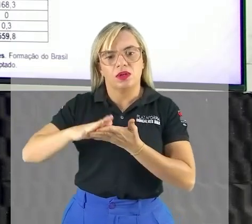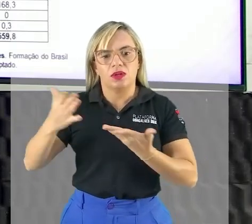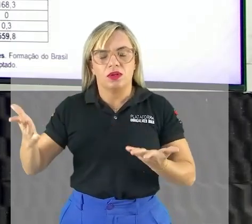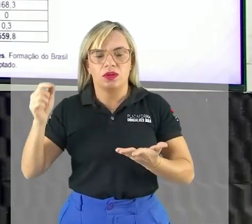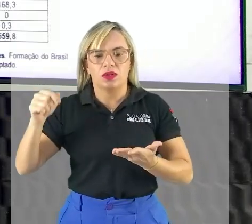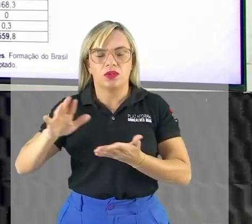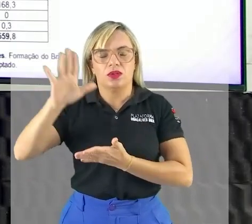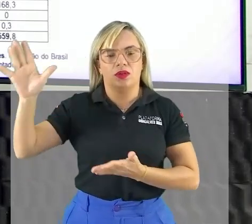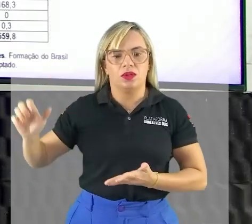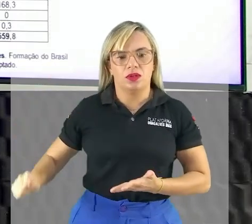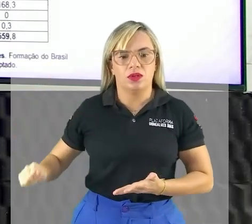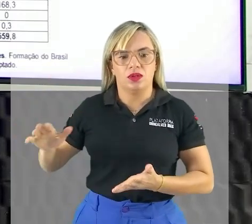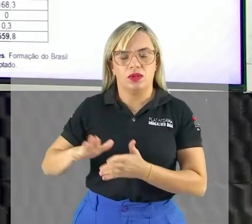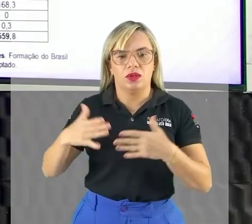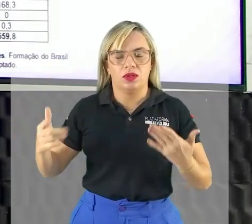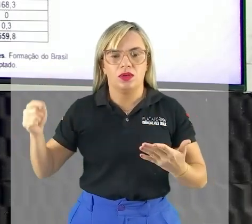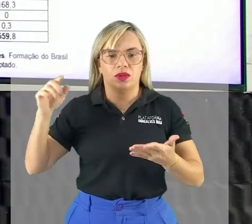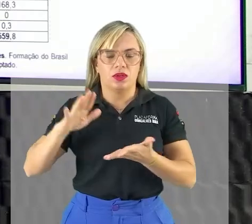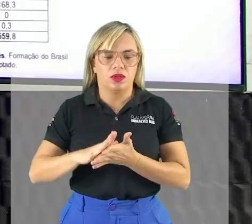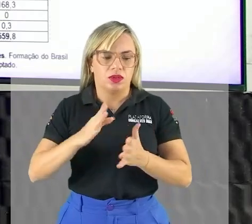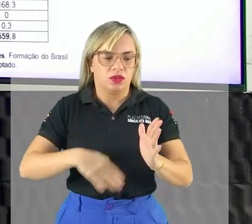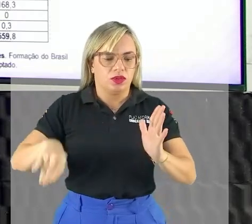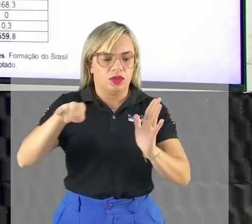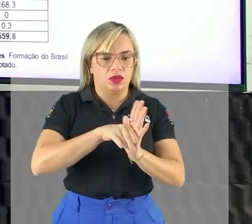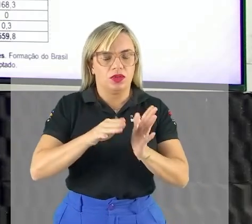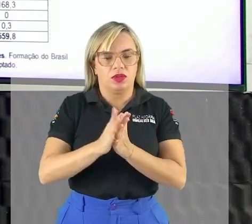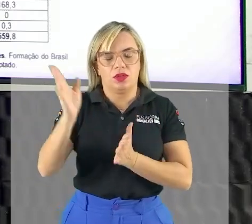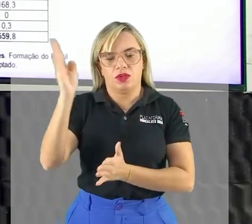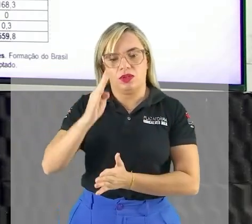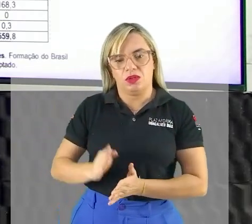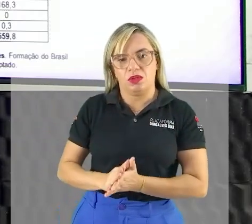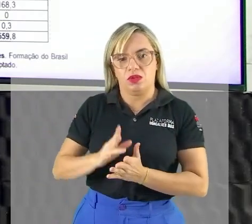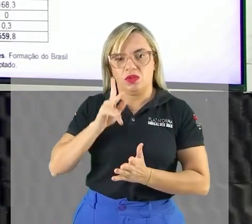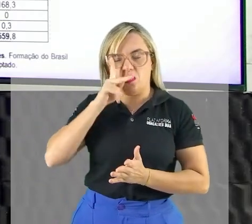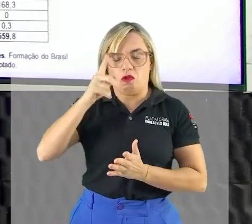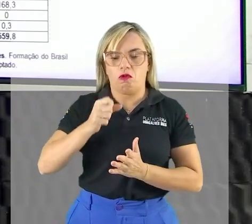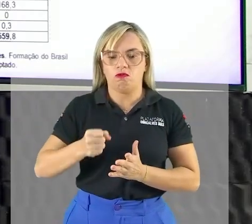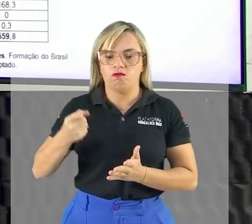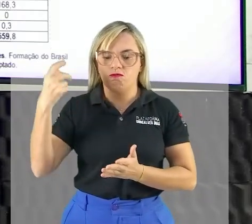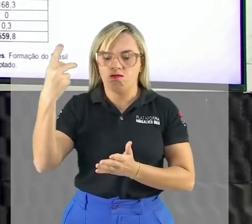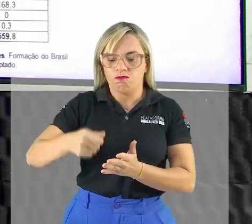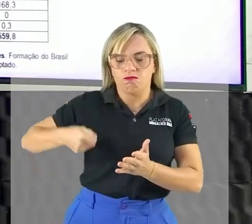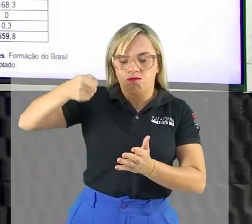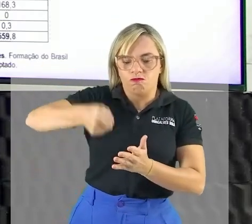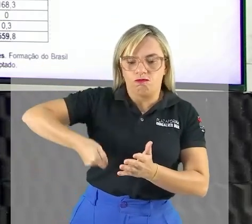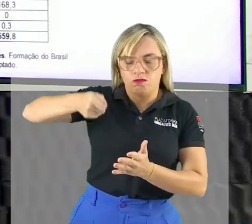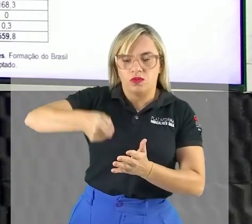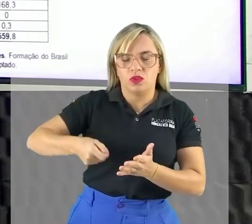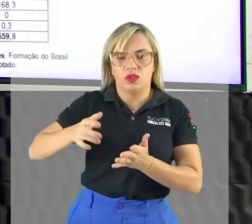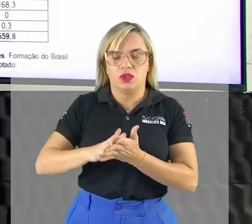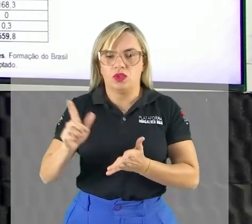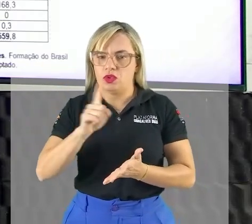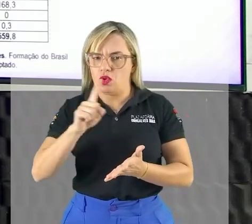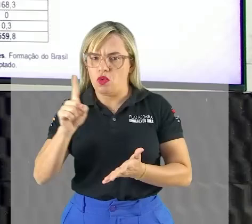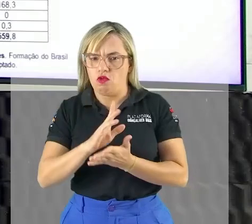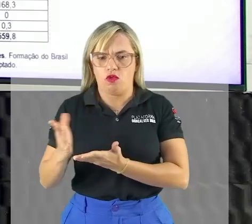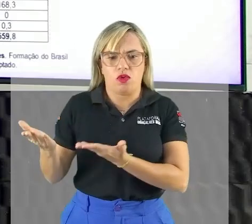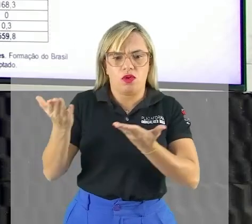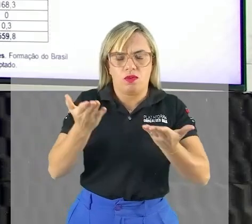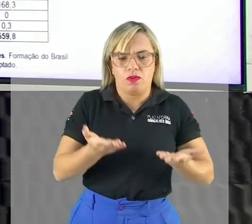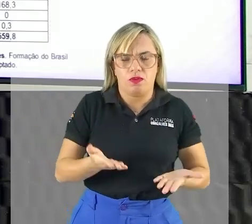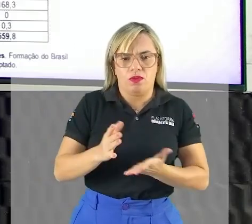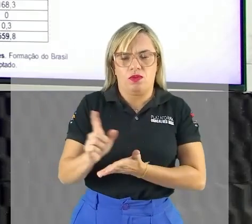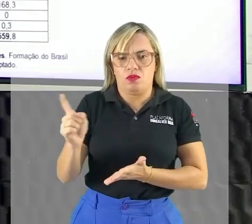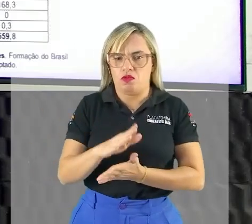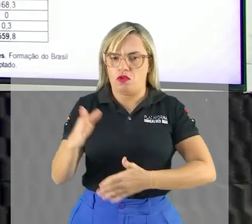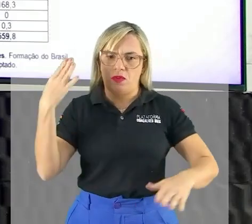aqui dos africanos que vieram para o Brasil forçadamente né não foi a convite não